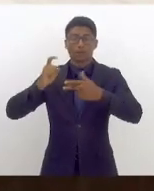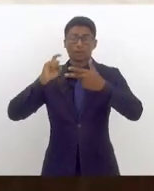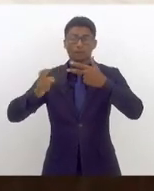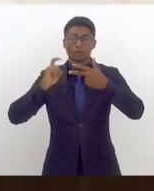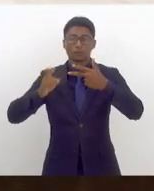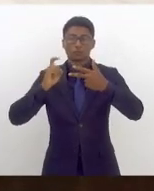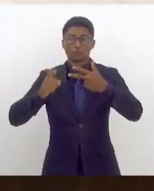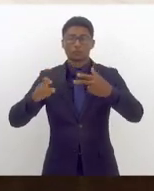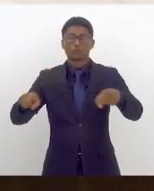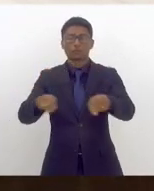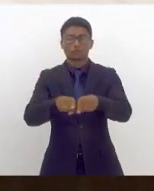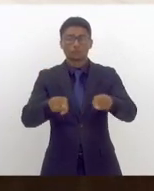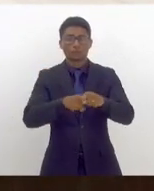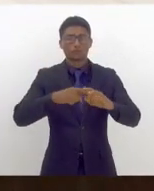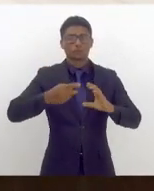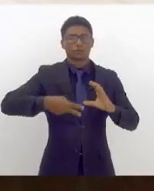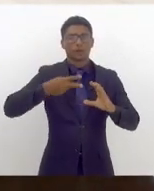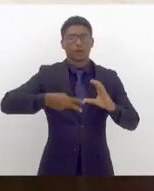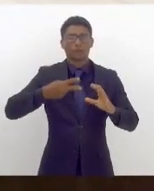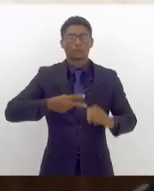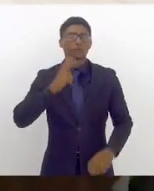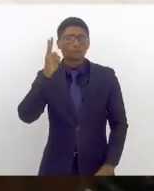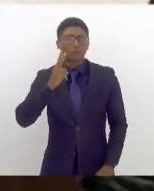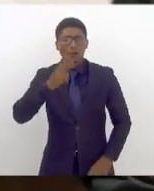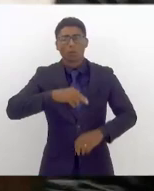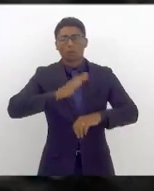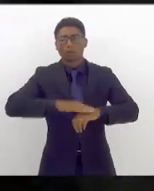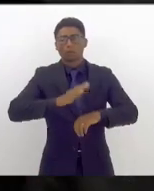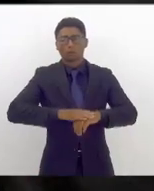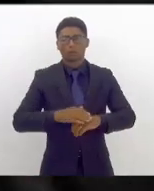e a Câmara de Vereadores